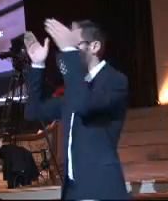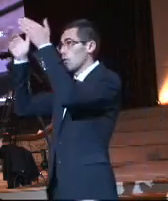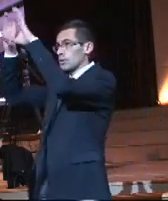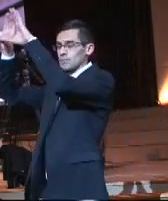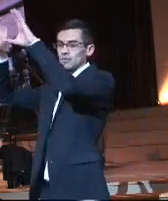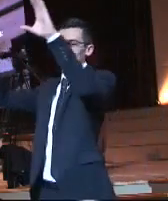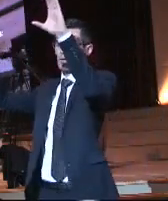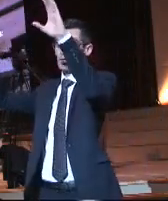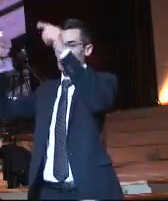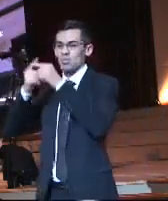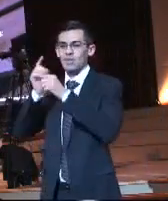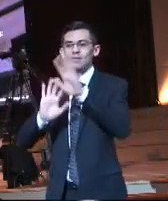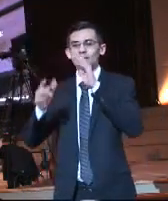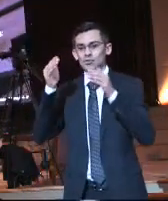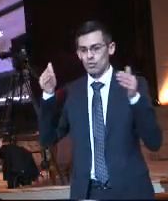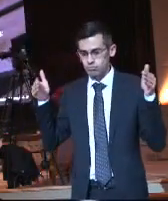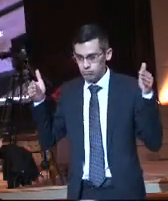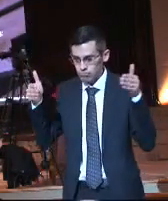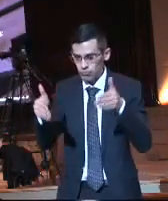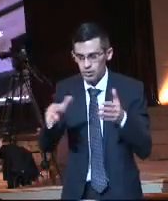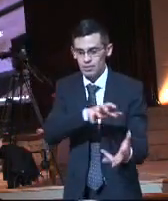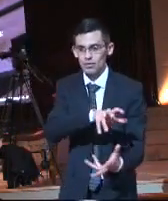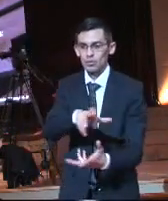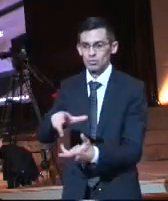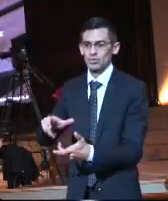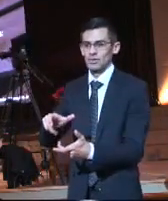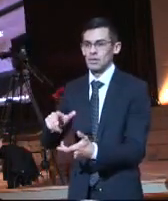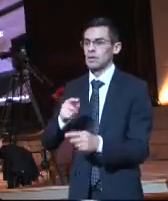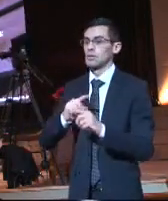Olha para mais distante.